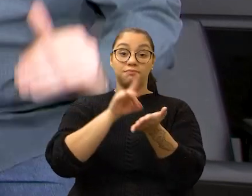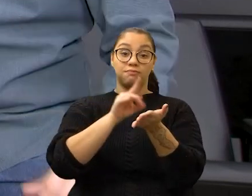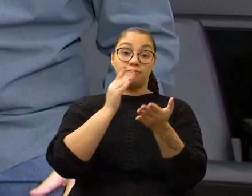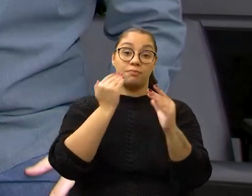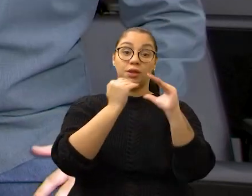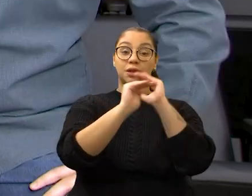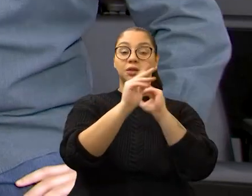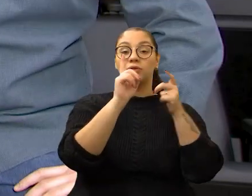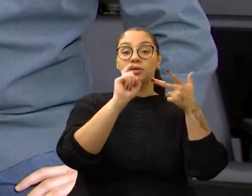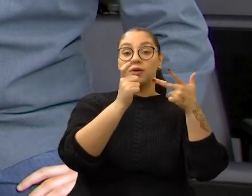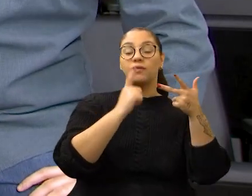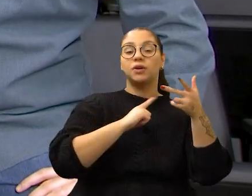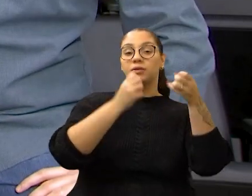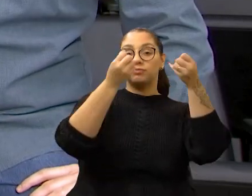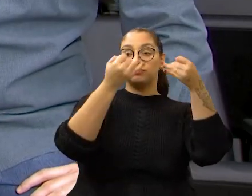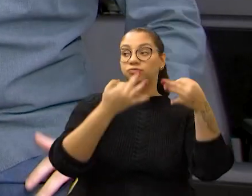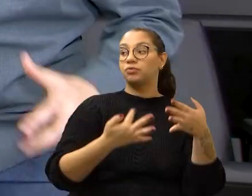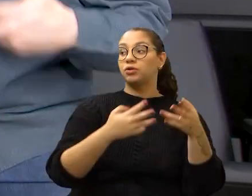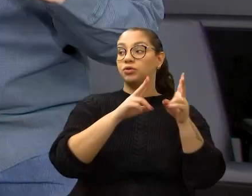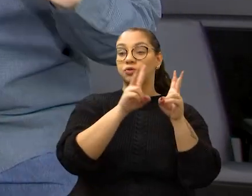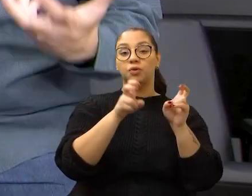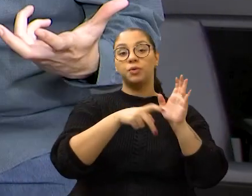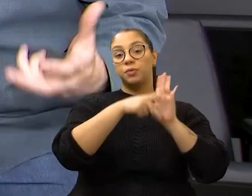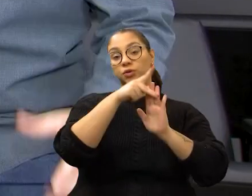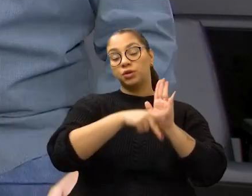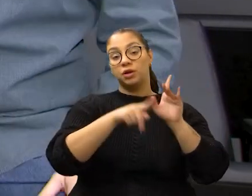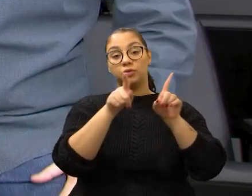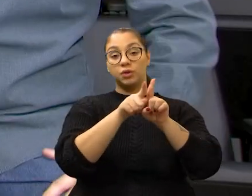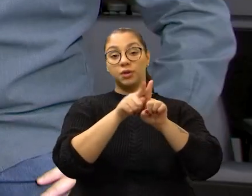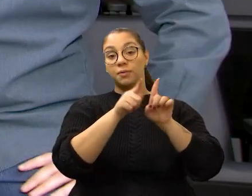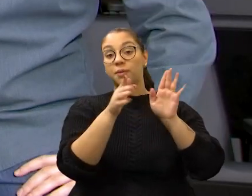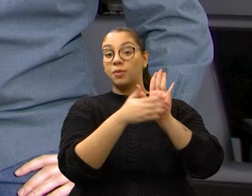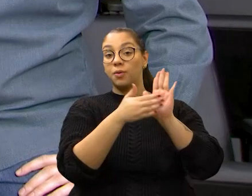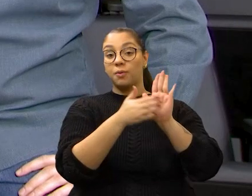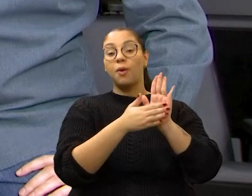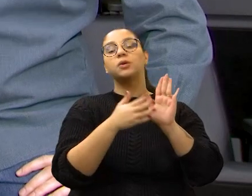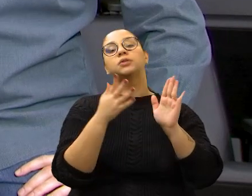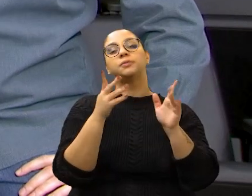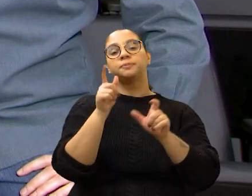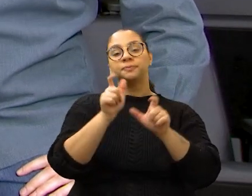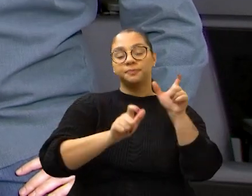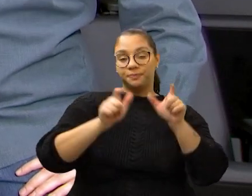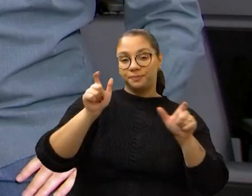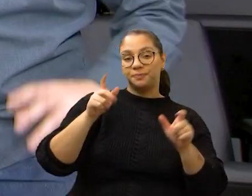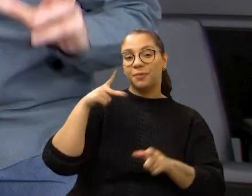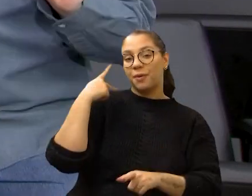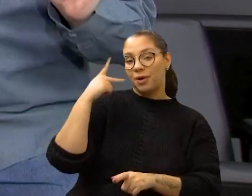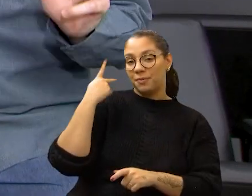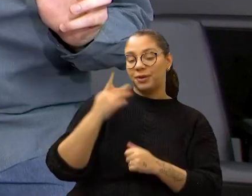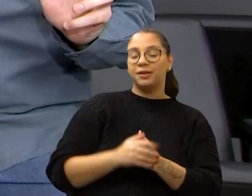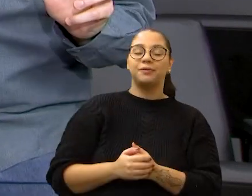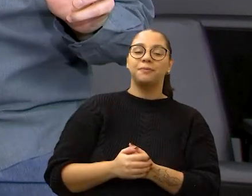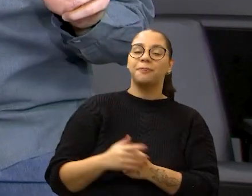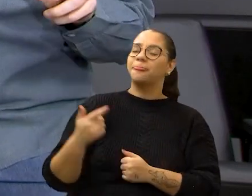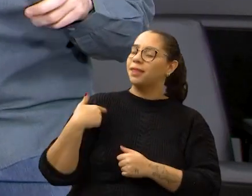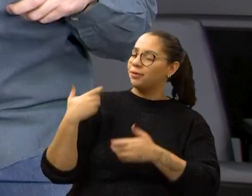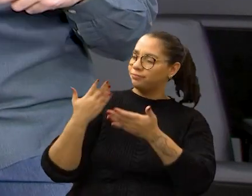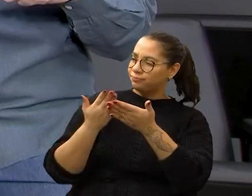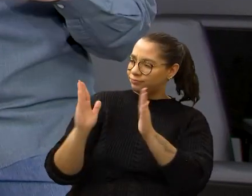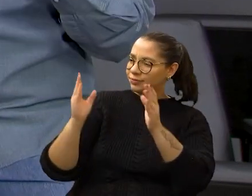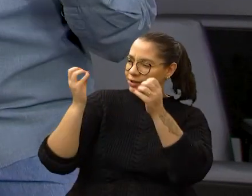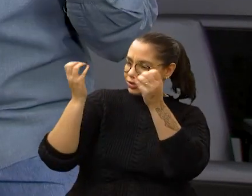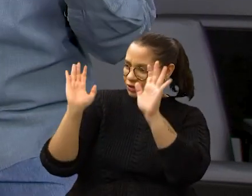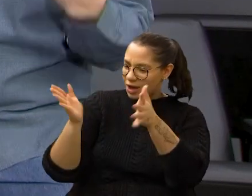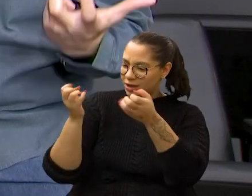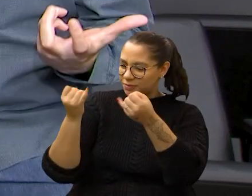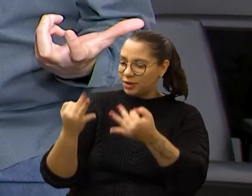bastante aqui sobre esses projetos, sobre as propostas dos parlamentares. E, vereadora, eu falei agora na minha abertura que